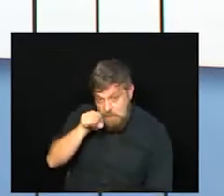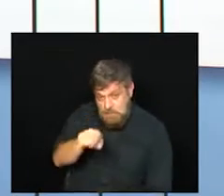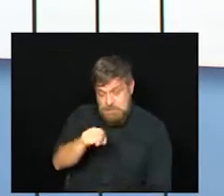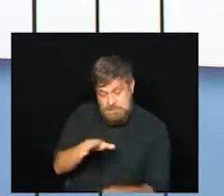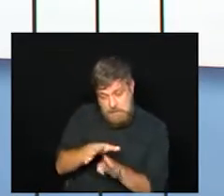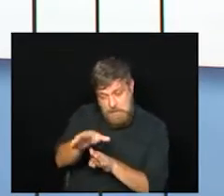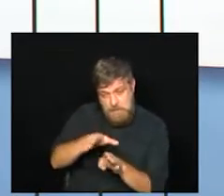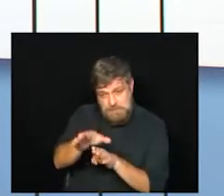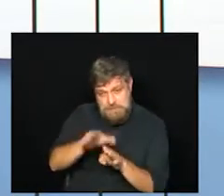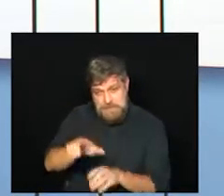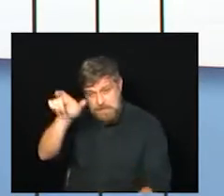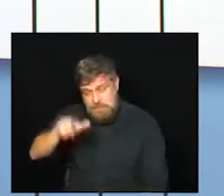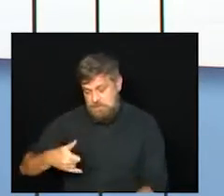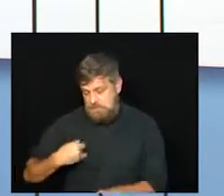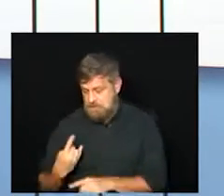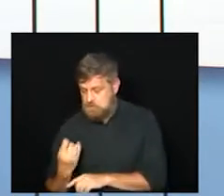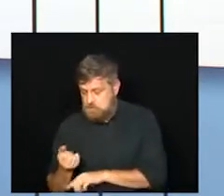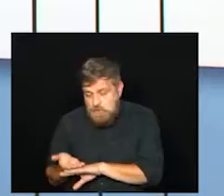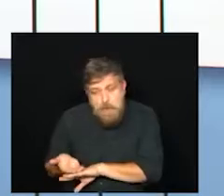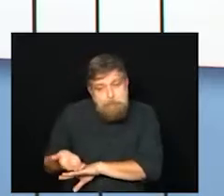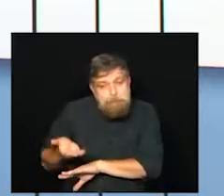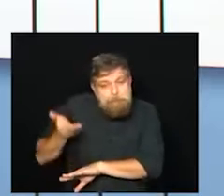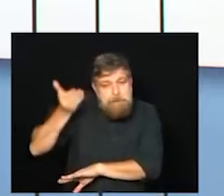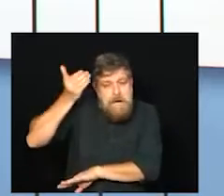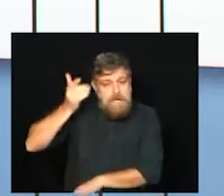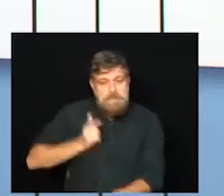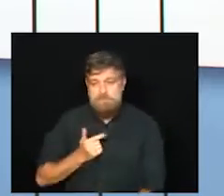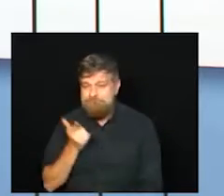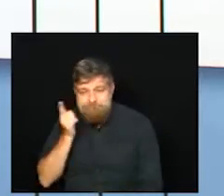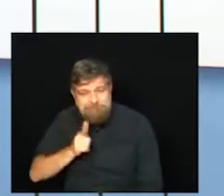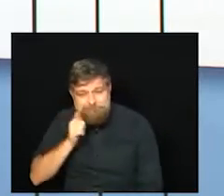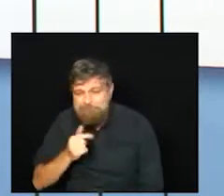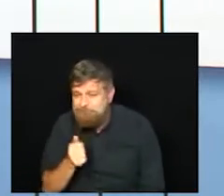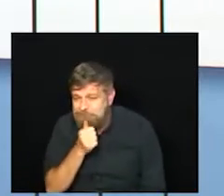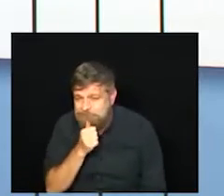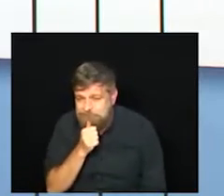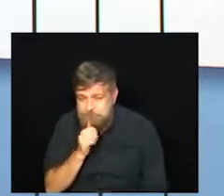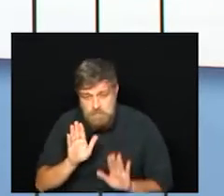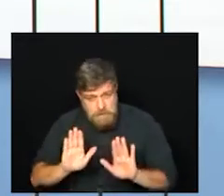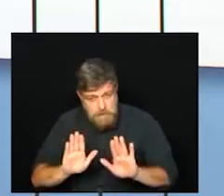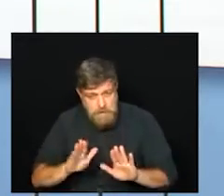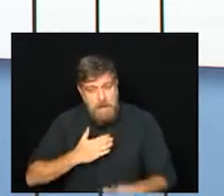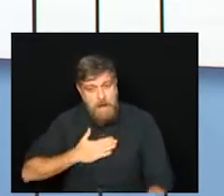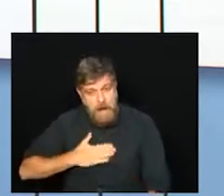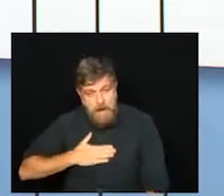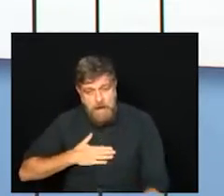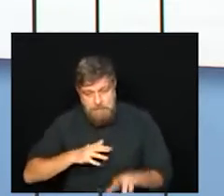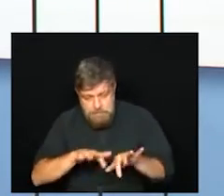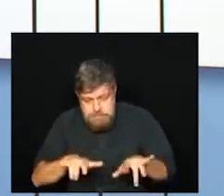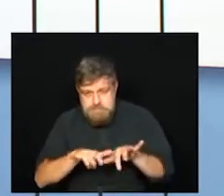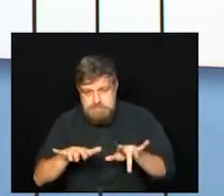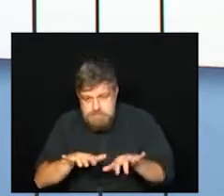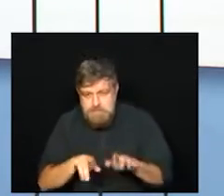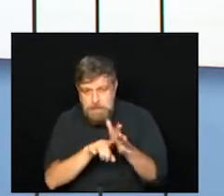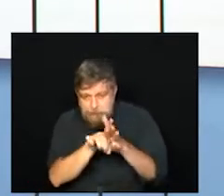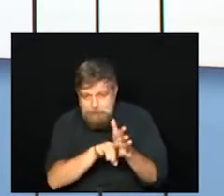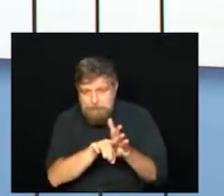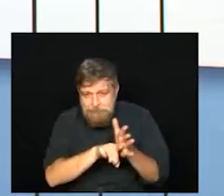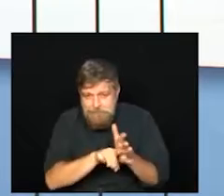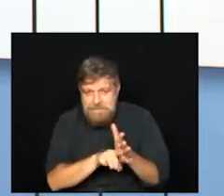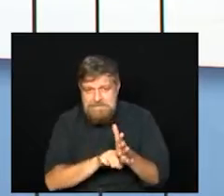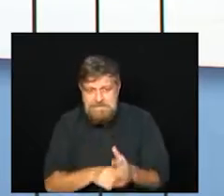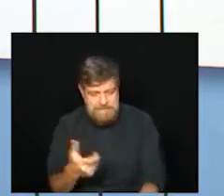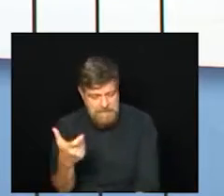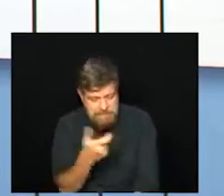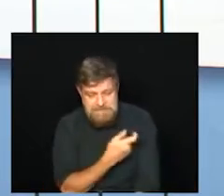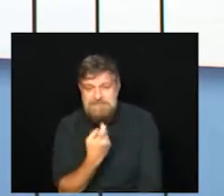que tem 18 anos ou tem mais de 18, não conseguiu agendar ainda, entre no site toda hora,